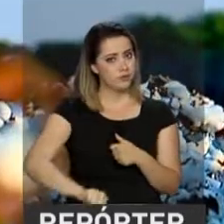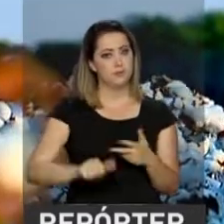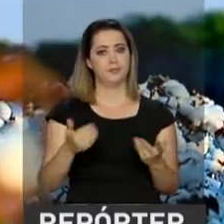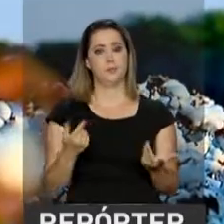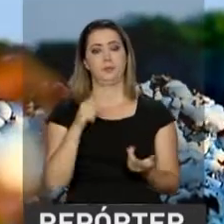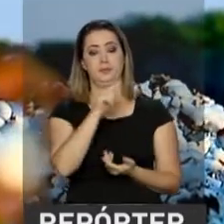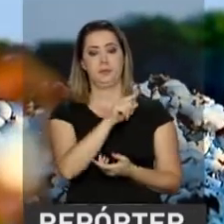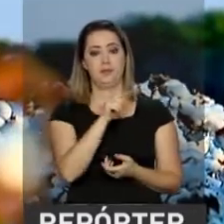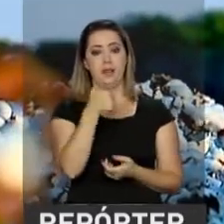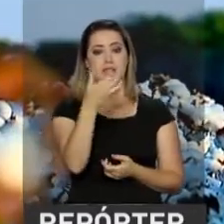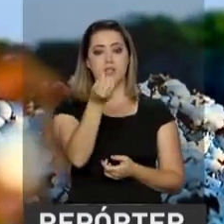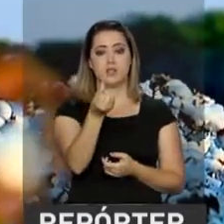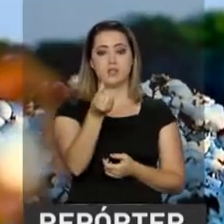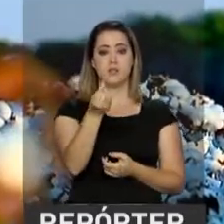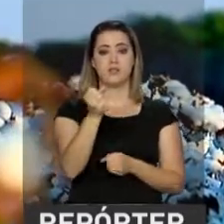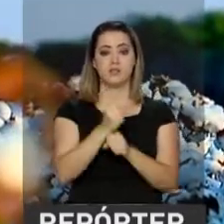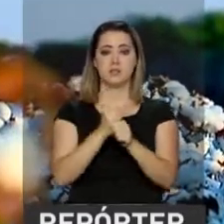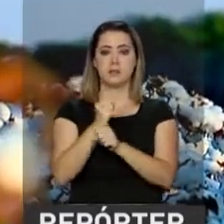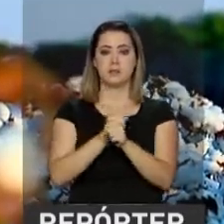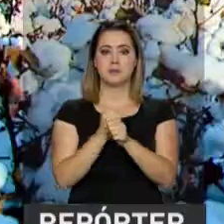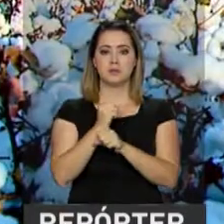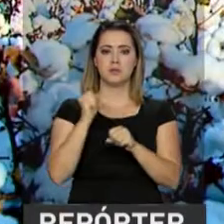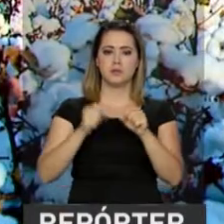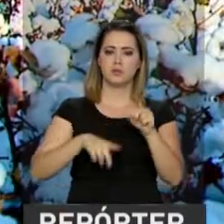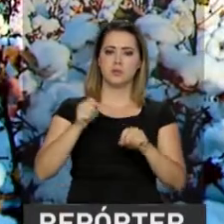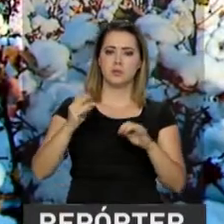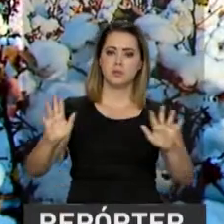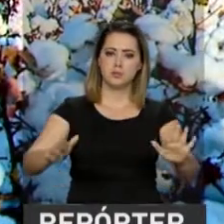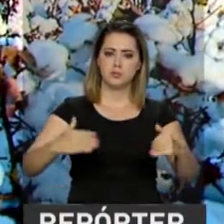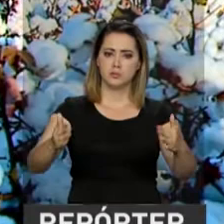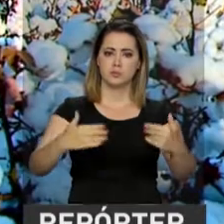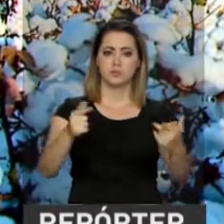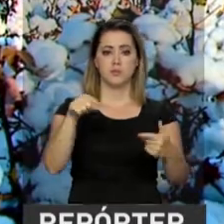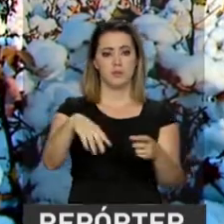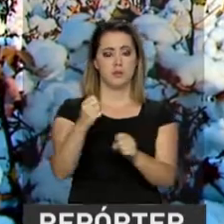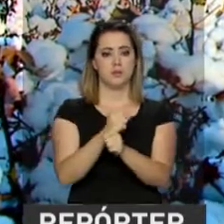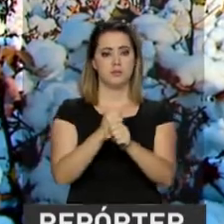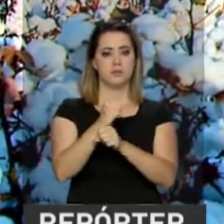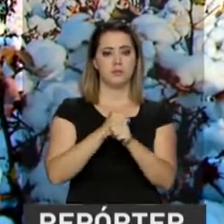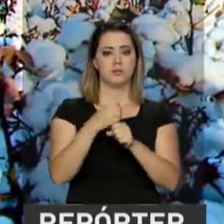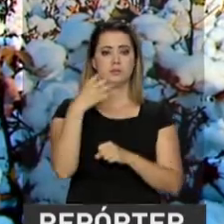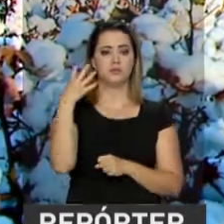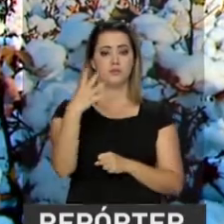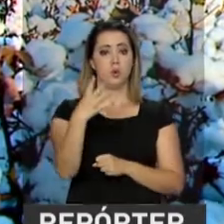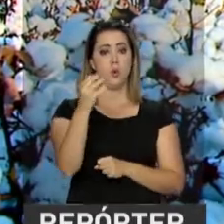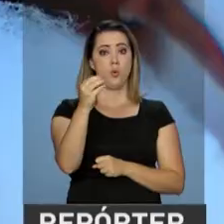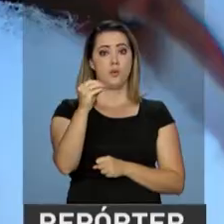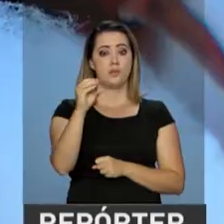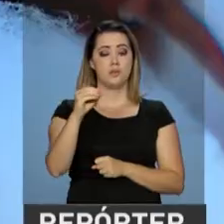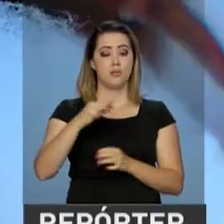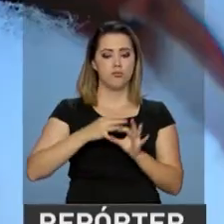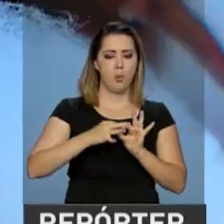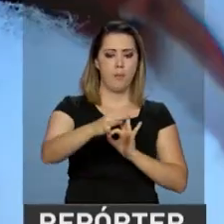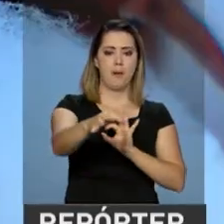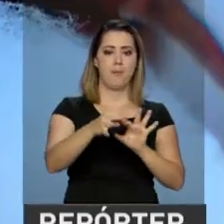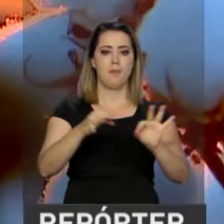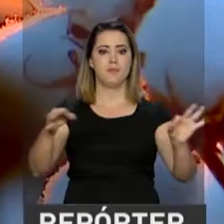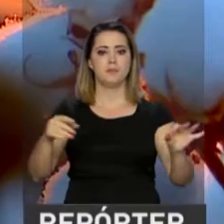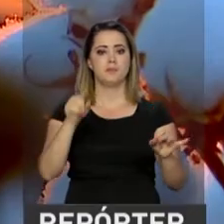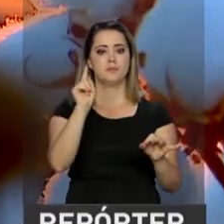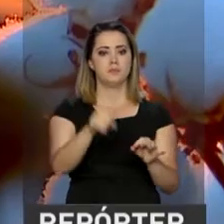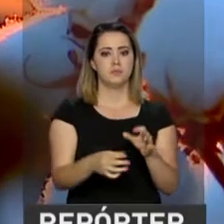gustavo produz algodão em lucas do rio verde este ano ele deve produzir 400 mil arrobas de algodão em pluma